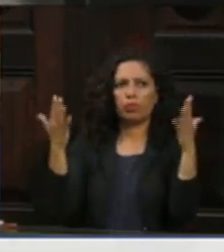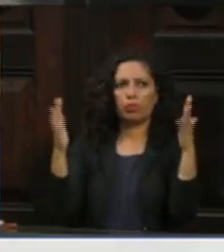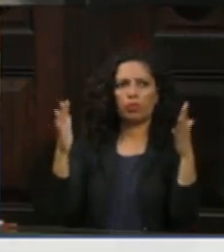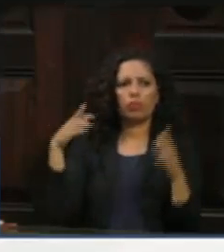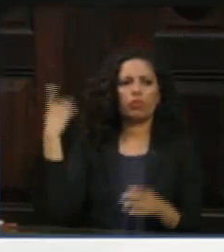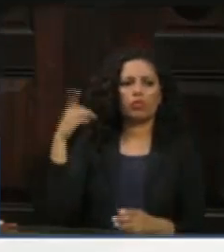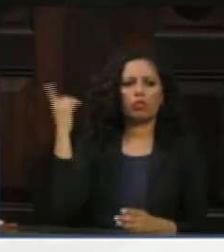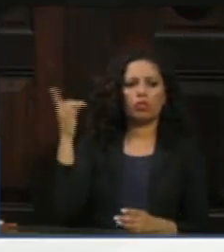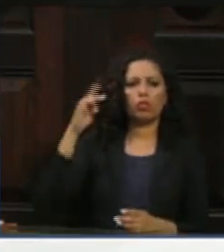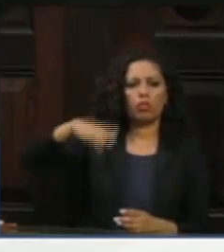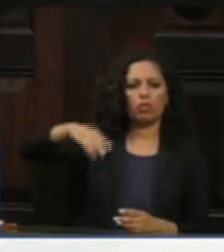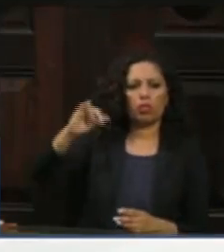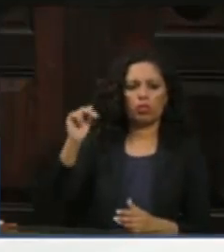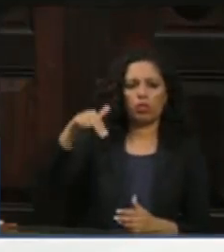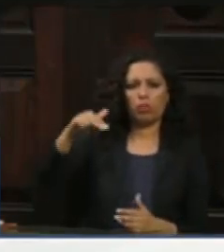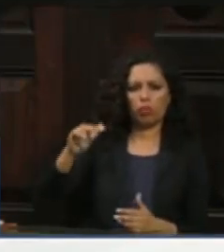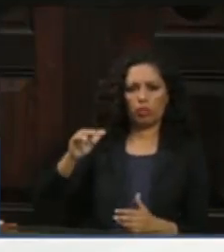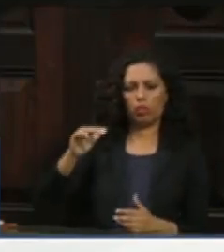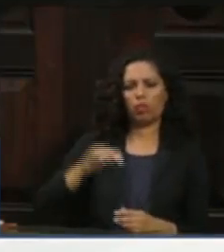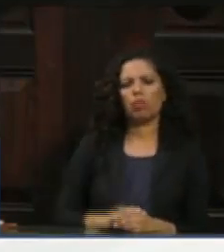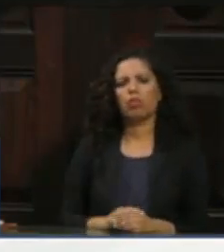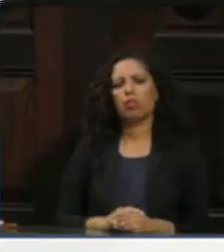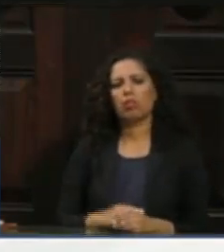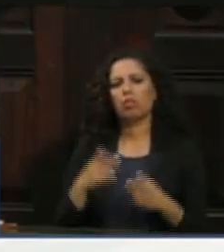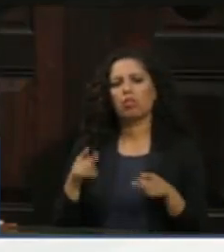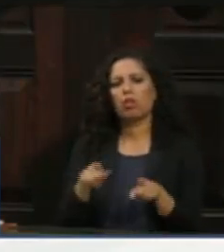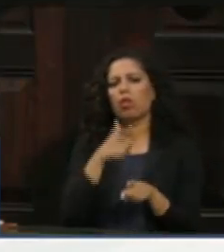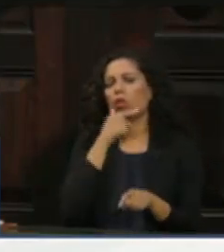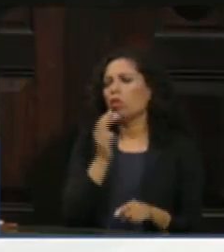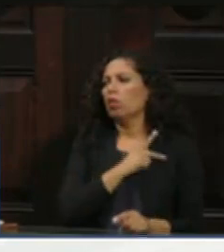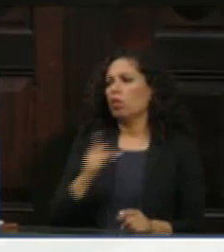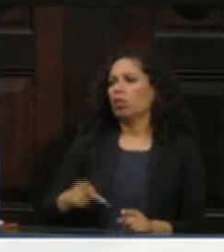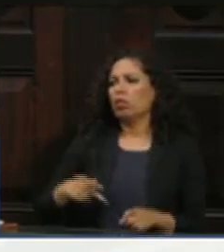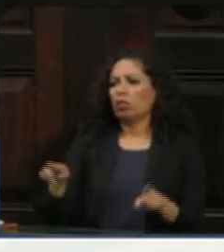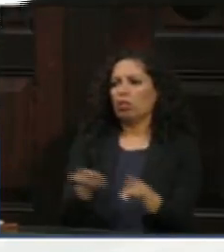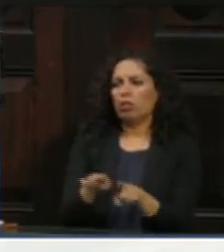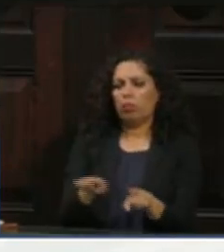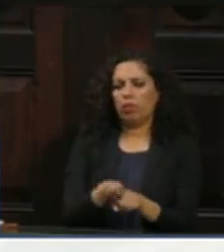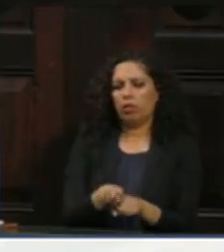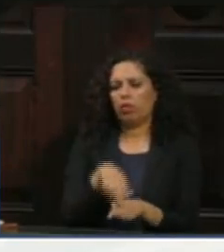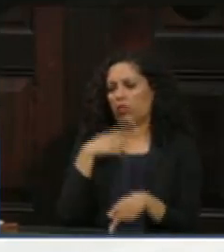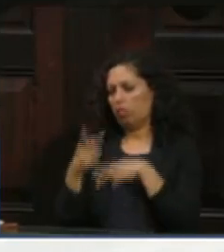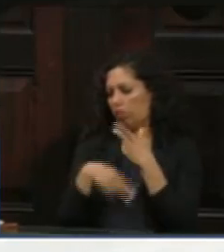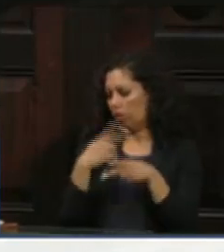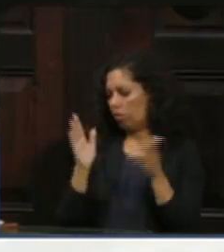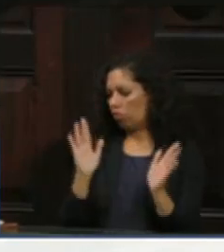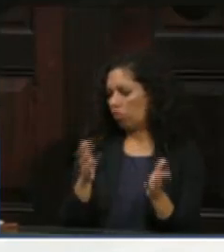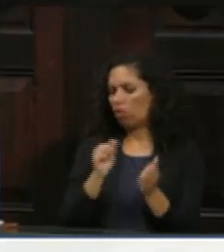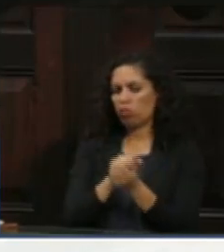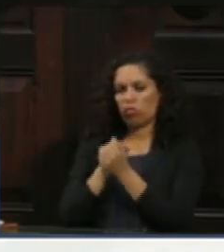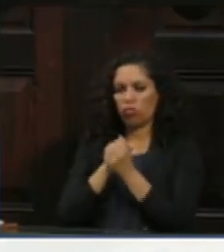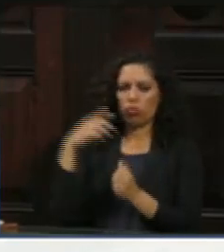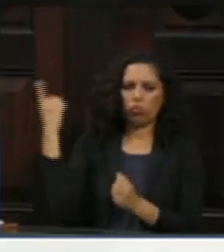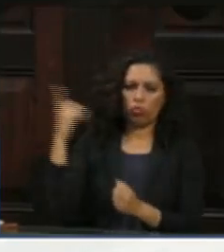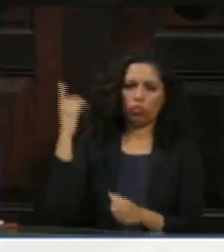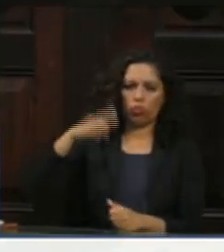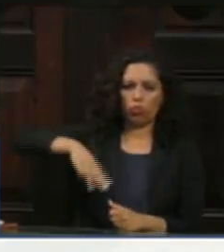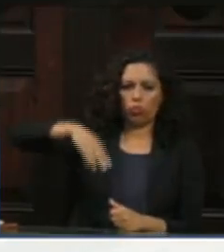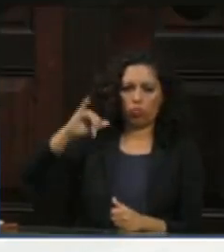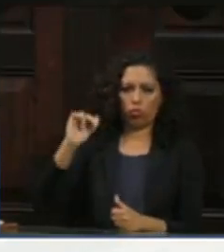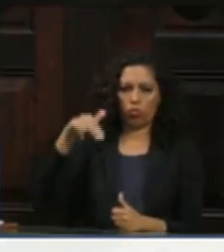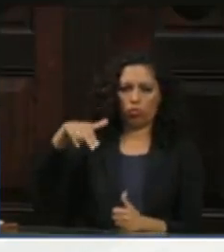dos diferentes fóruns municipais de economia solidária que existem em diferentes municípios do estado. Quero aqui ressaltar o Fórum de Niterói